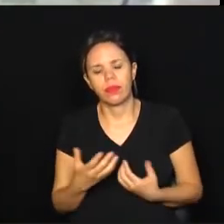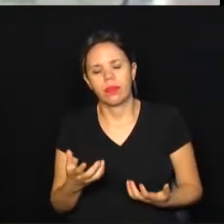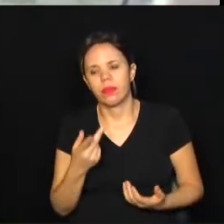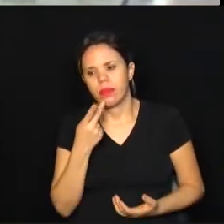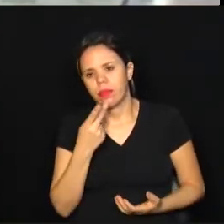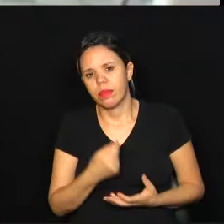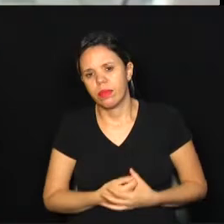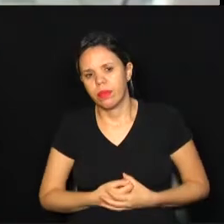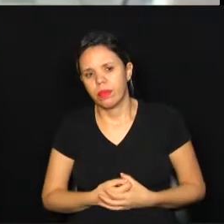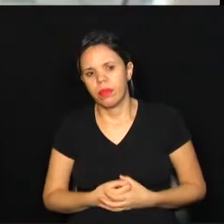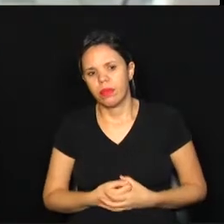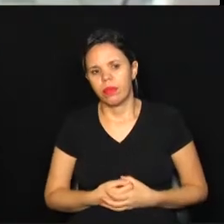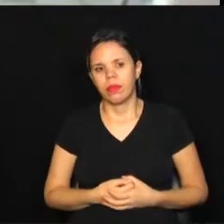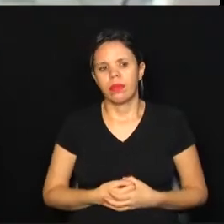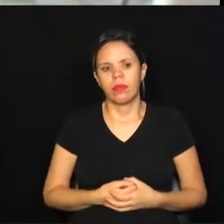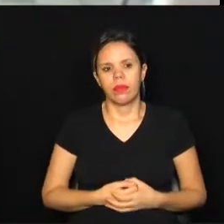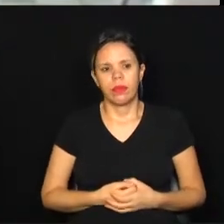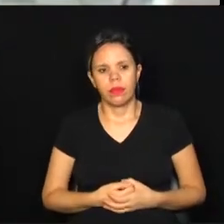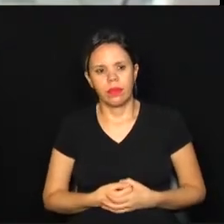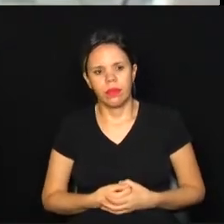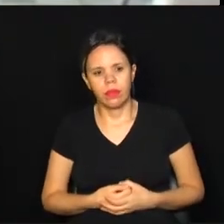queria